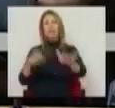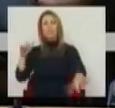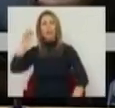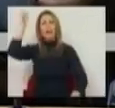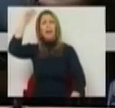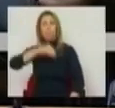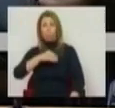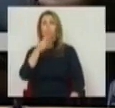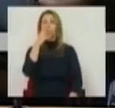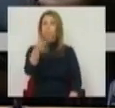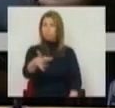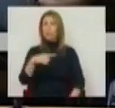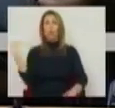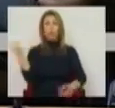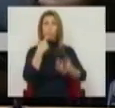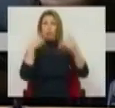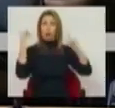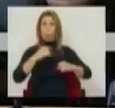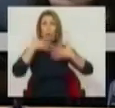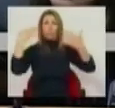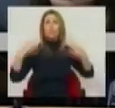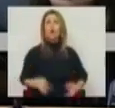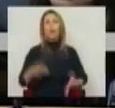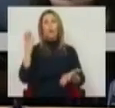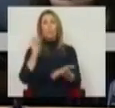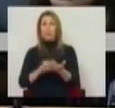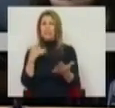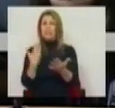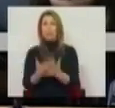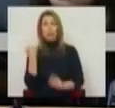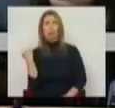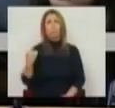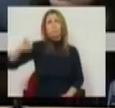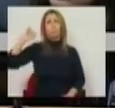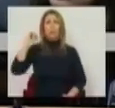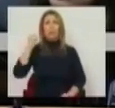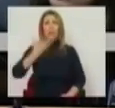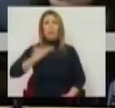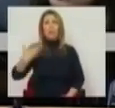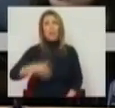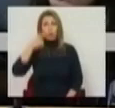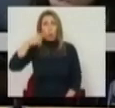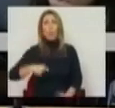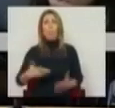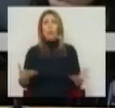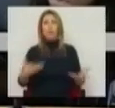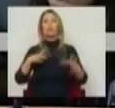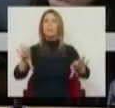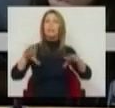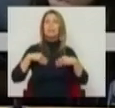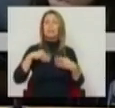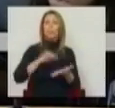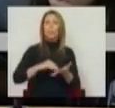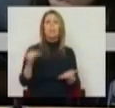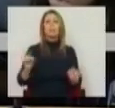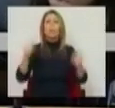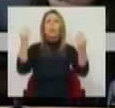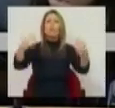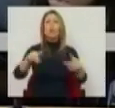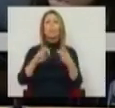por unanimidade a pobreza como conduzindo à violação dos direitos humanos. A assunção da pobreza não apenas como um